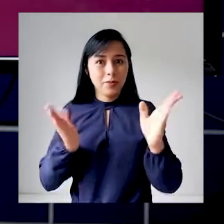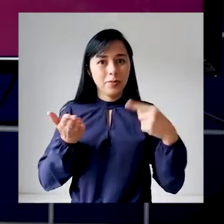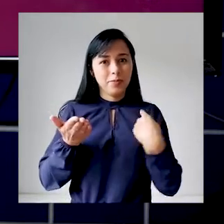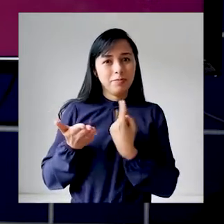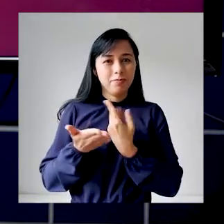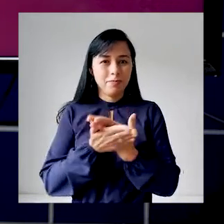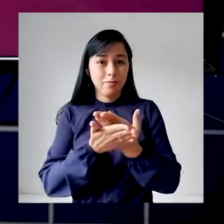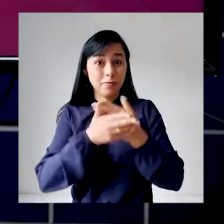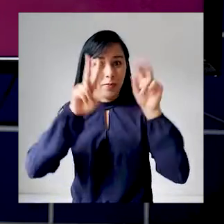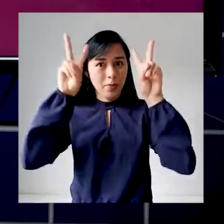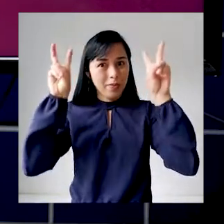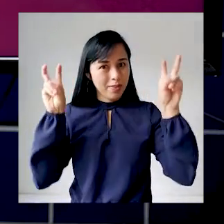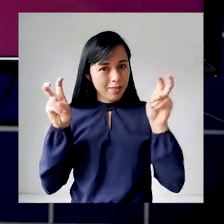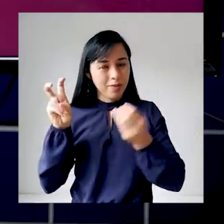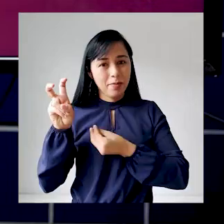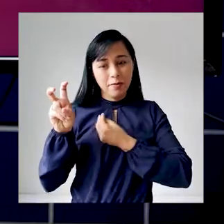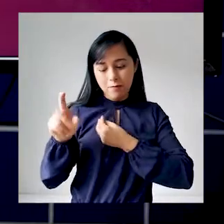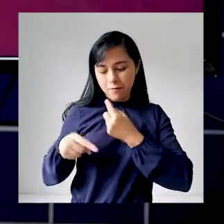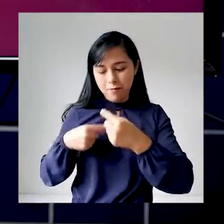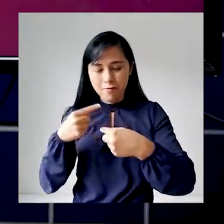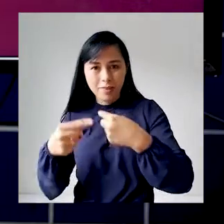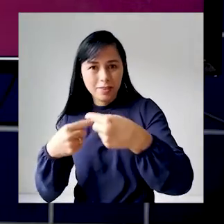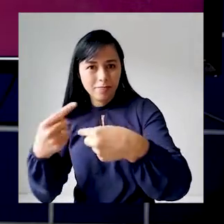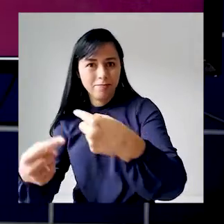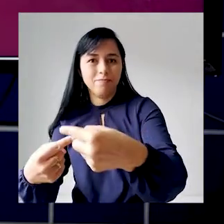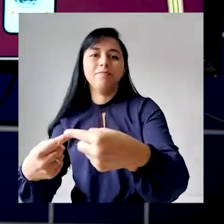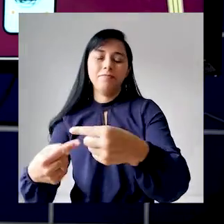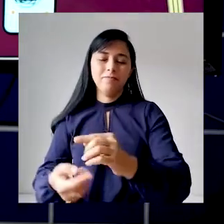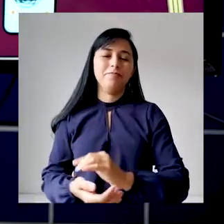hoje nós falaremos sobre reprodução.